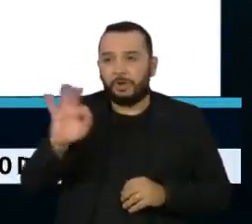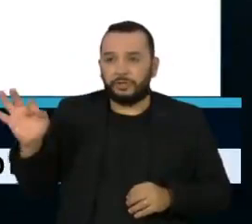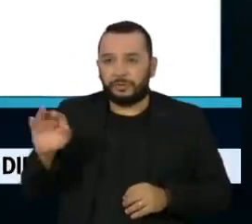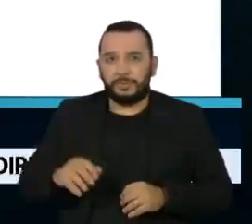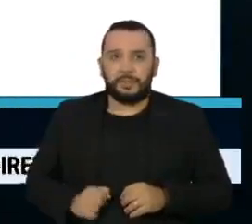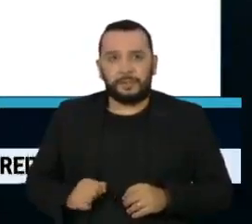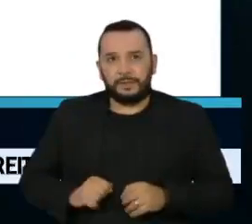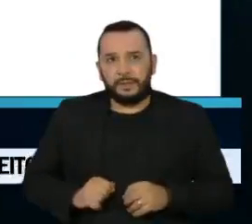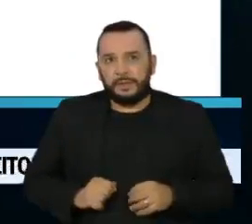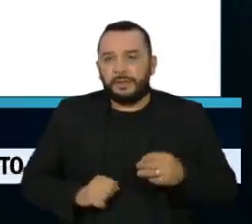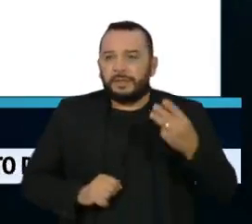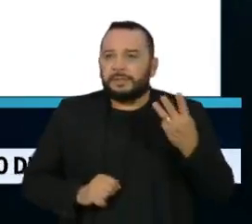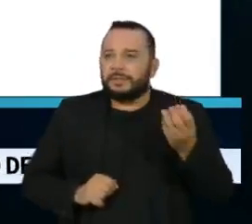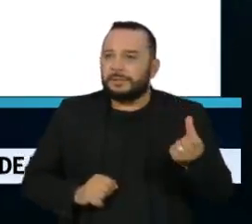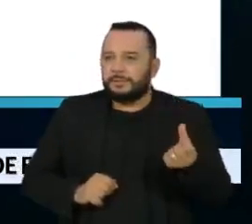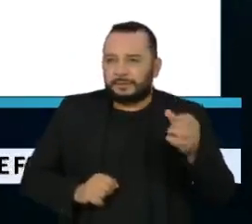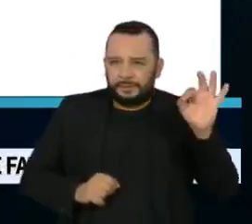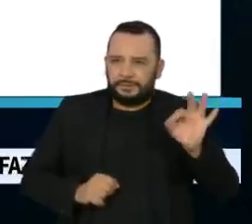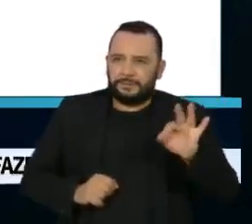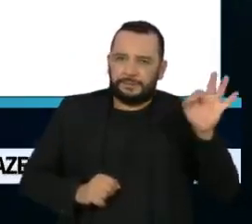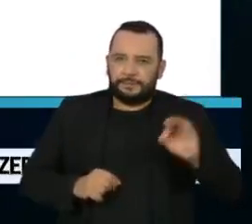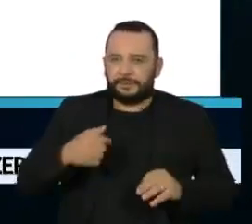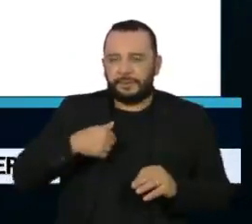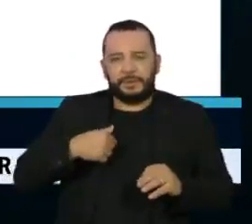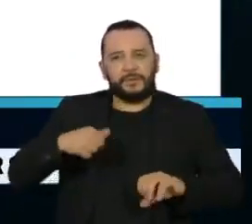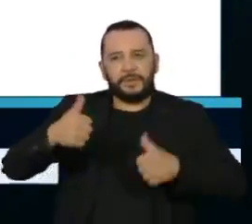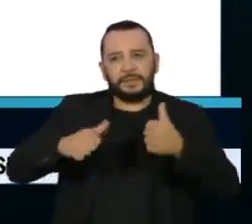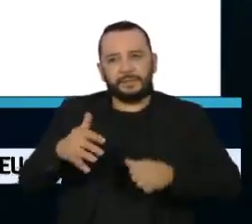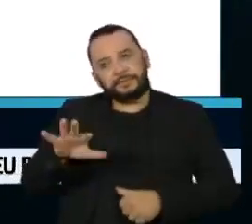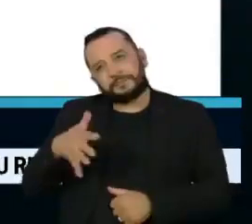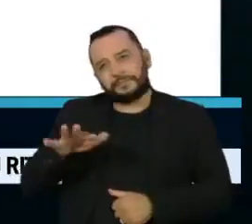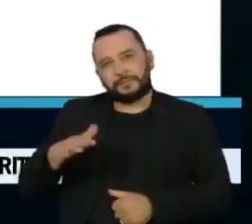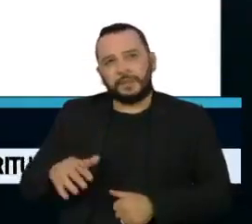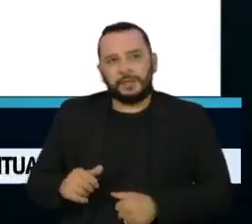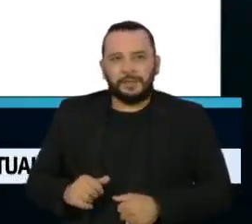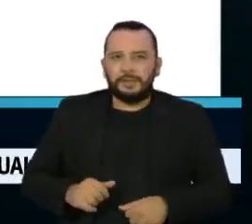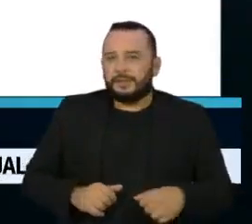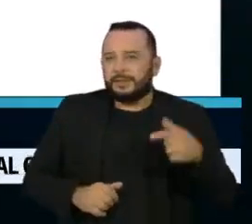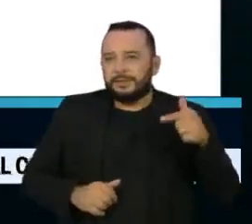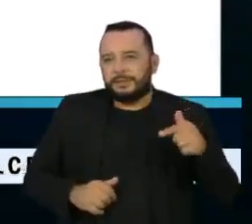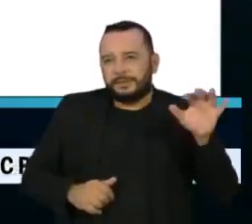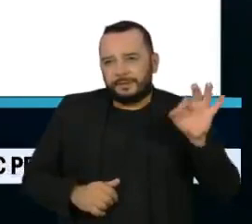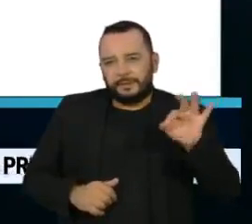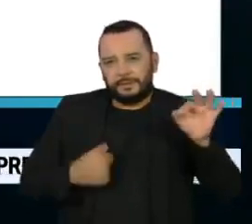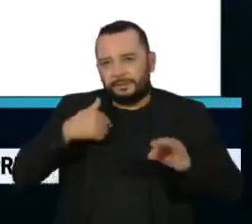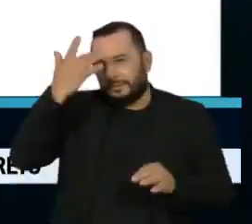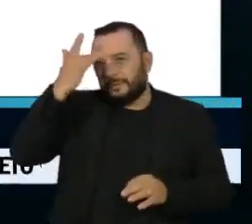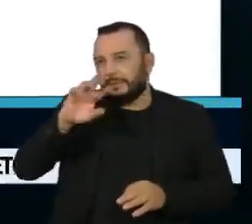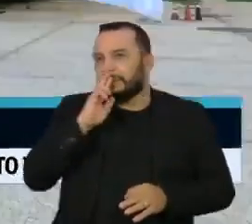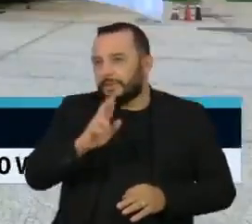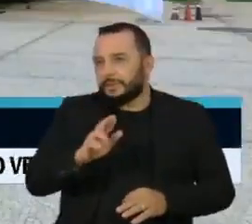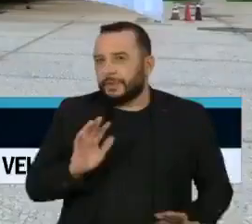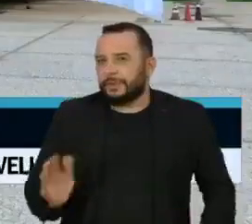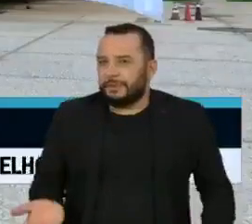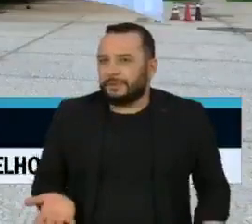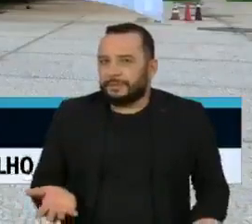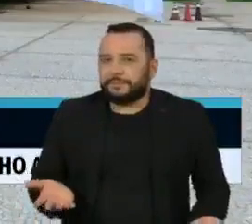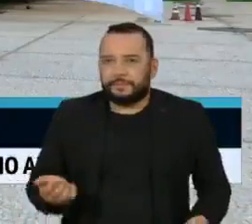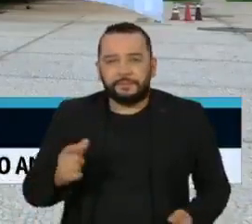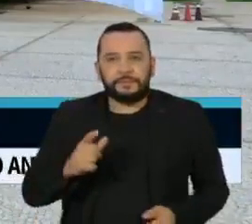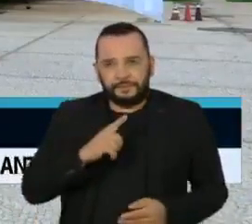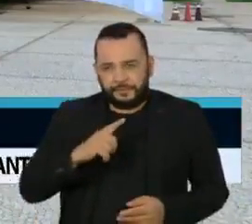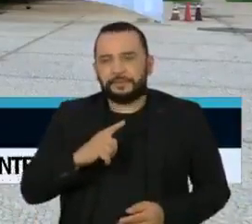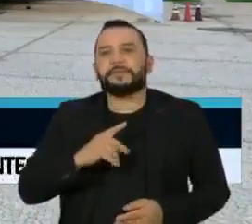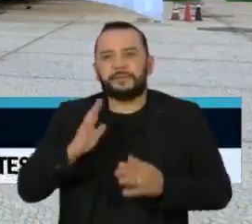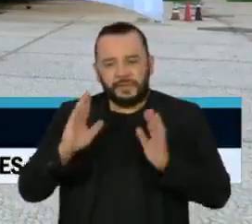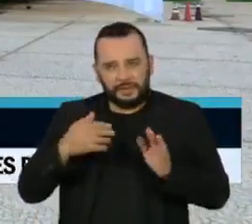ótima. Para 36%, a avaliação é regular e outros 7% não souberam responder. A reprovação